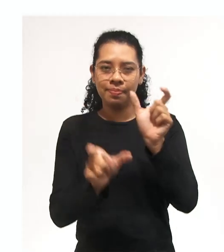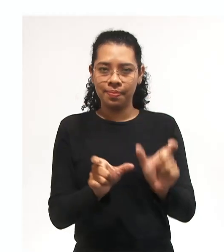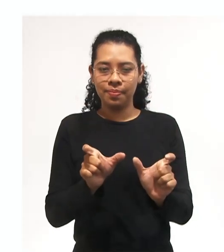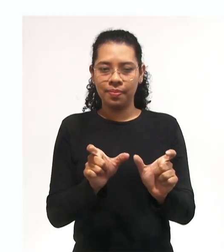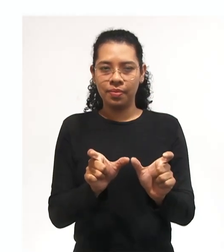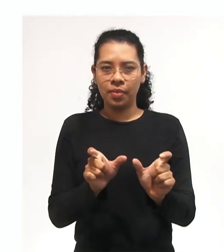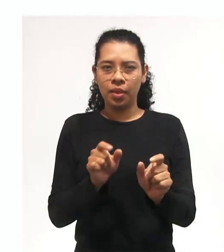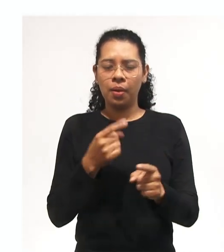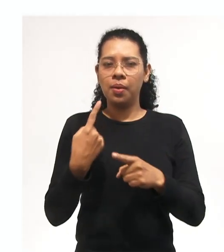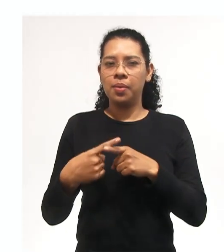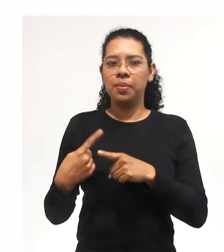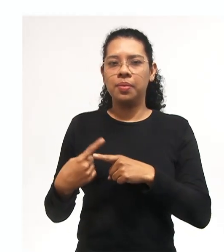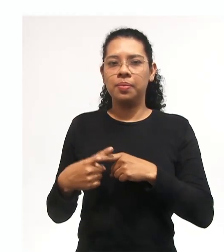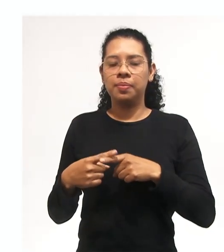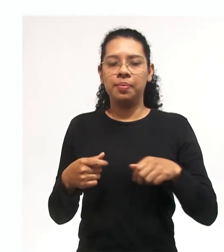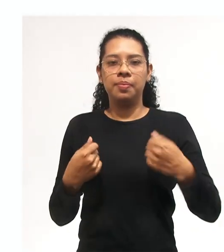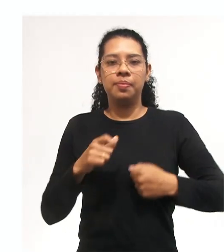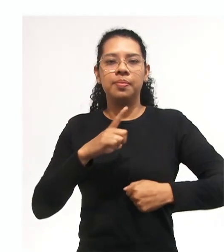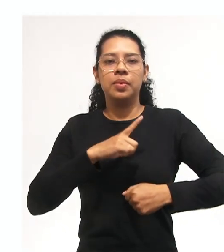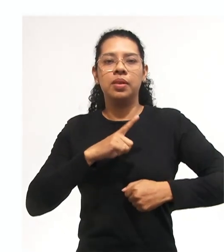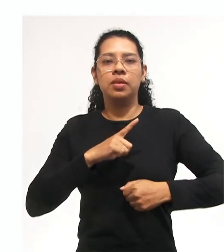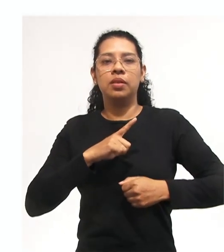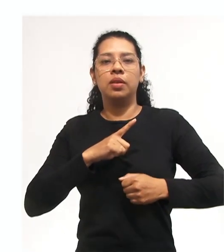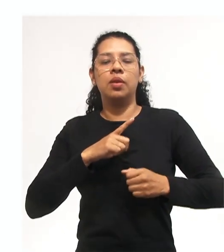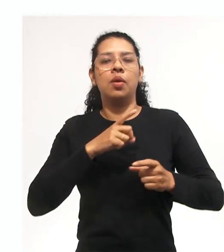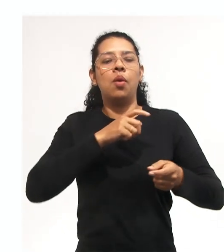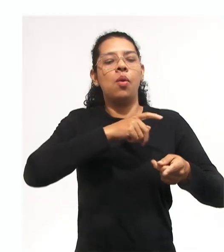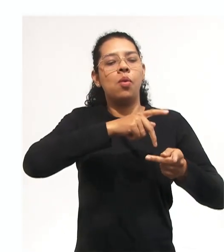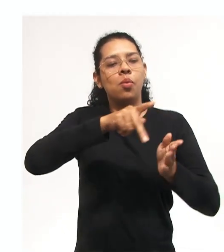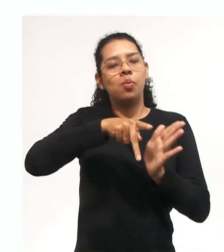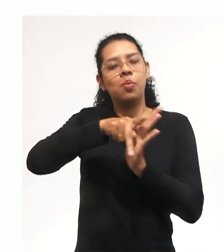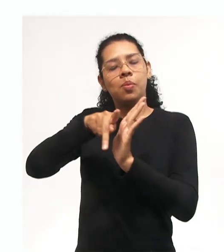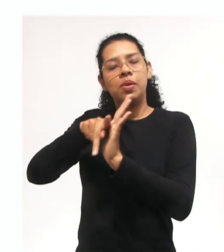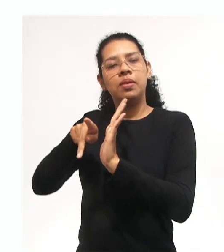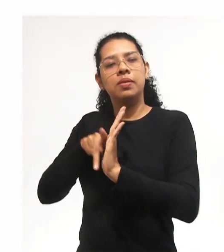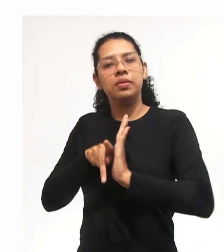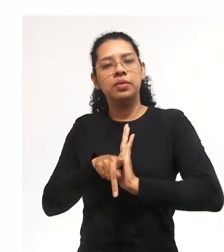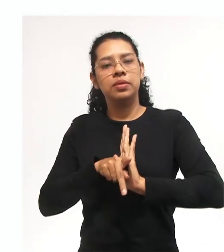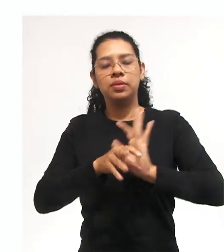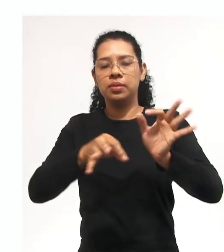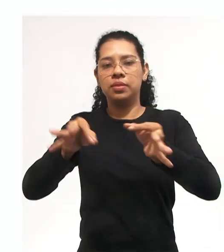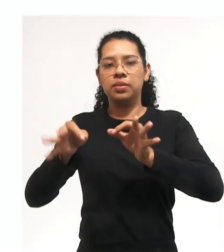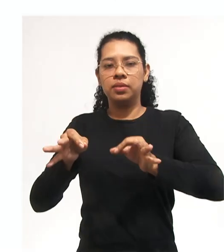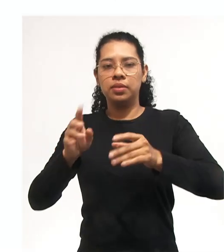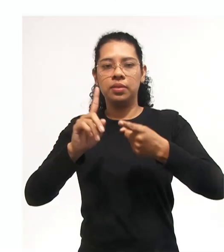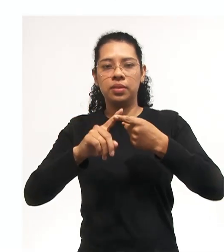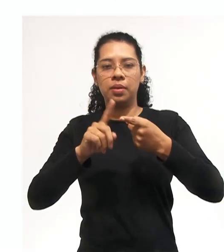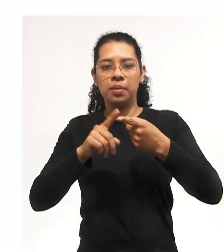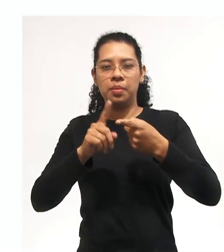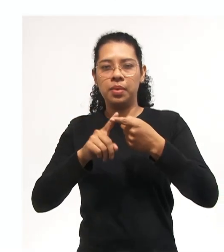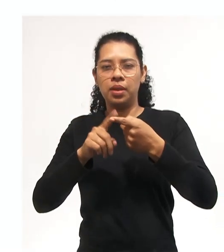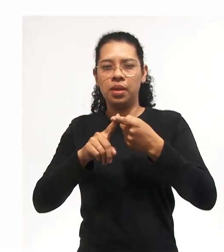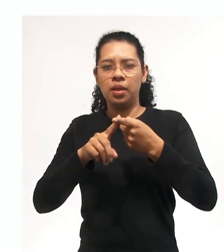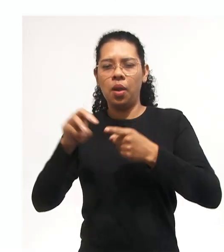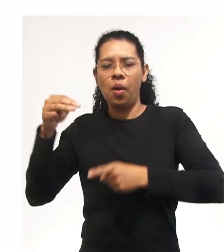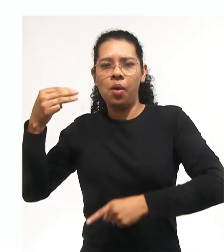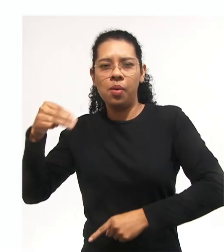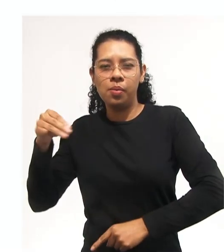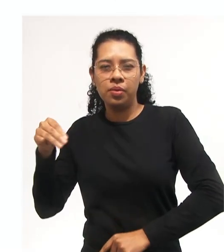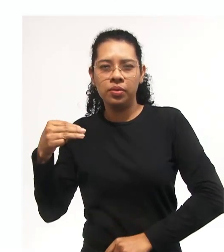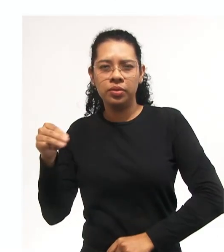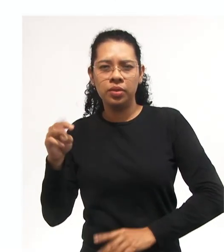esperados por meio de planejamento, uma palavra que nós já tínhamos usado, monitoramento constante